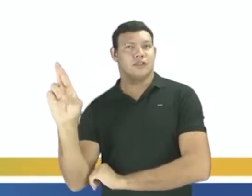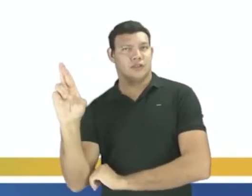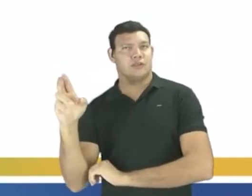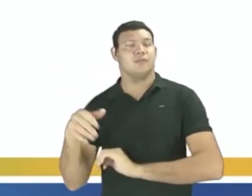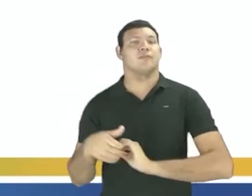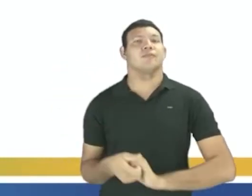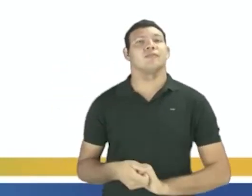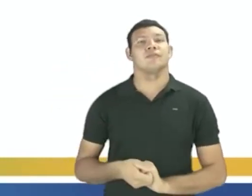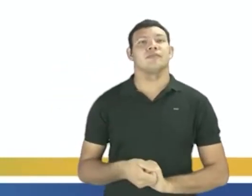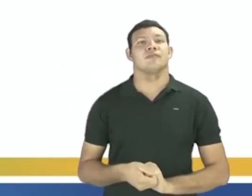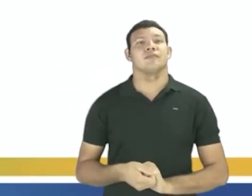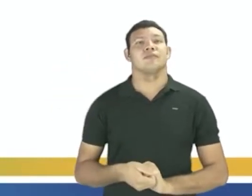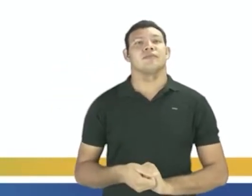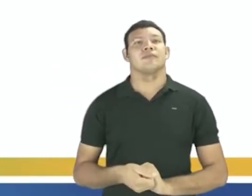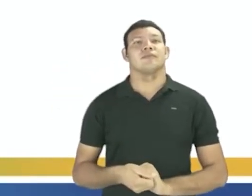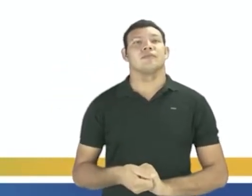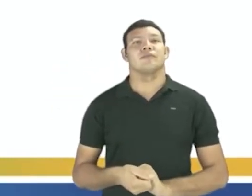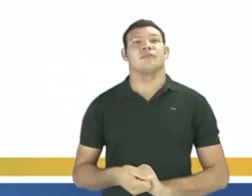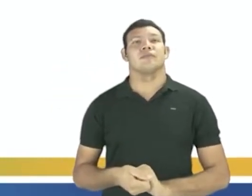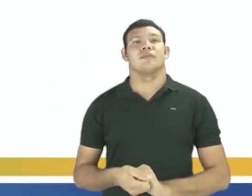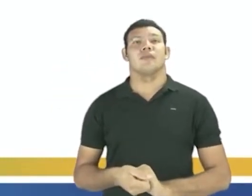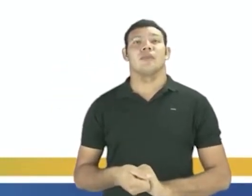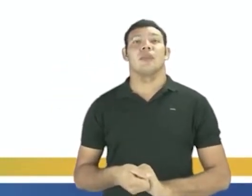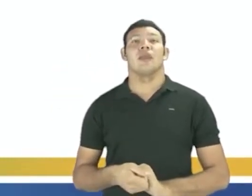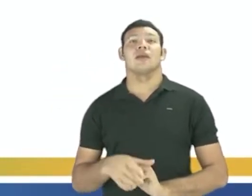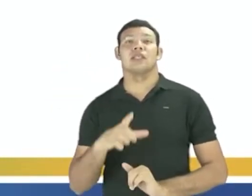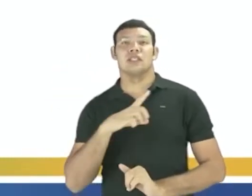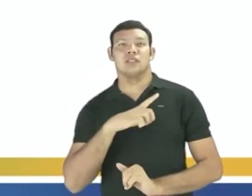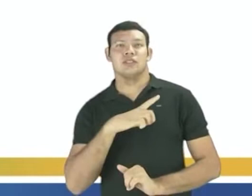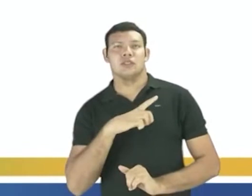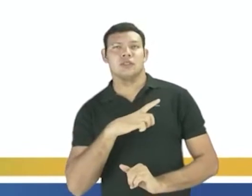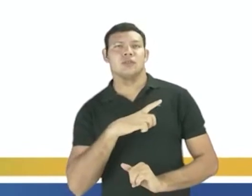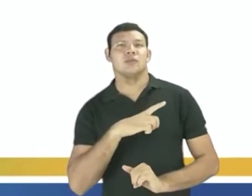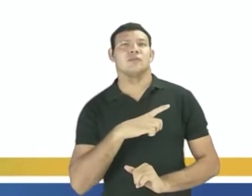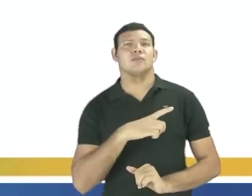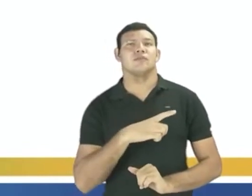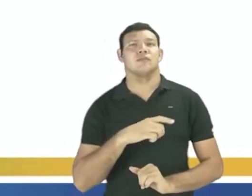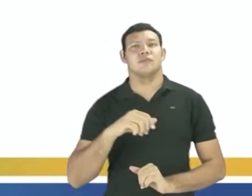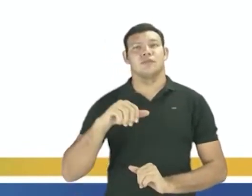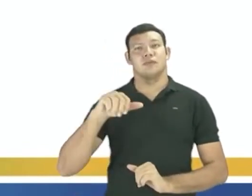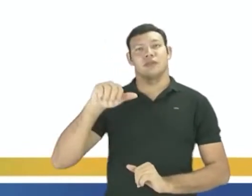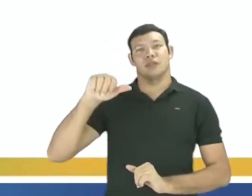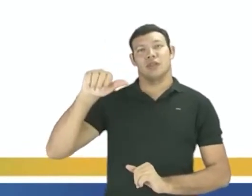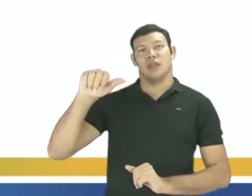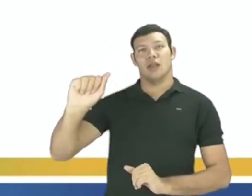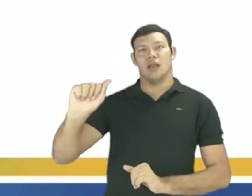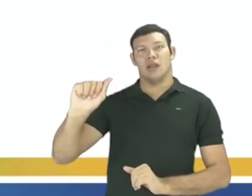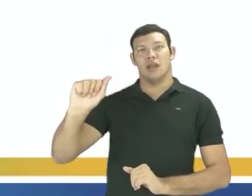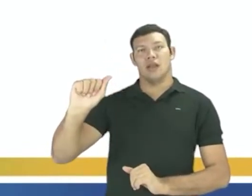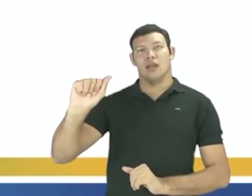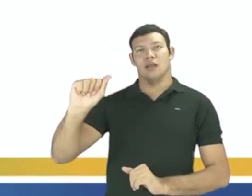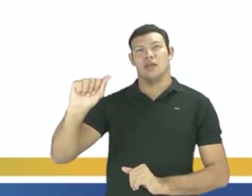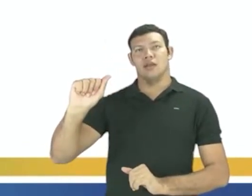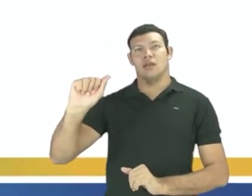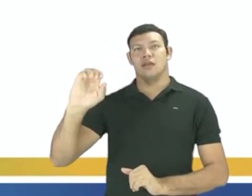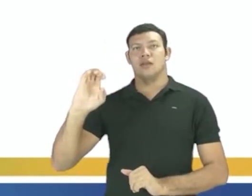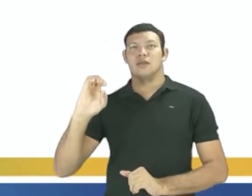que é igual a subscrito no zero, vezes x